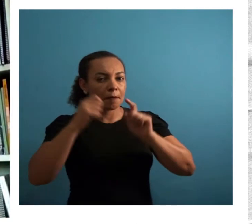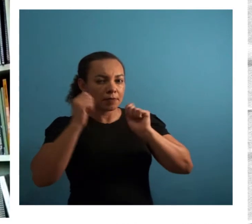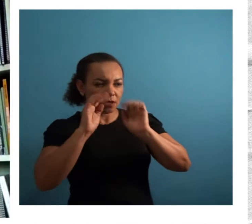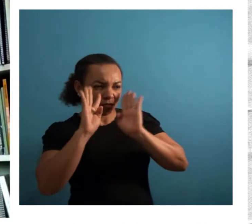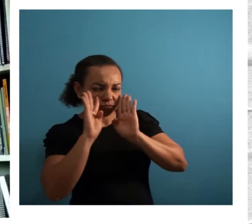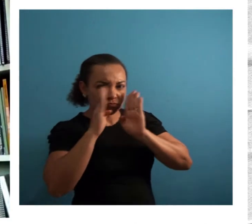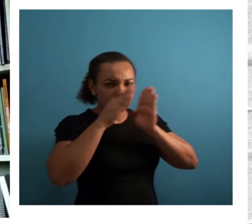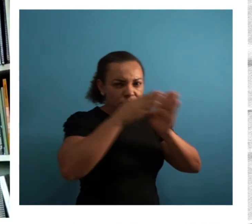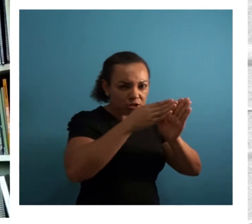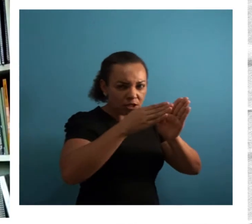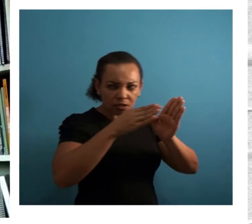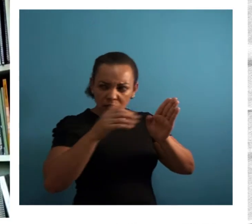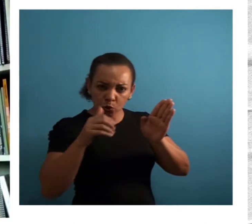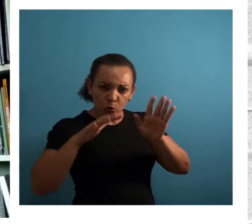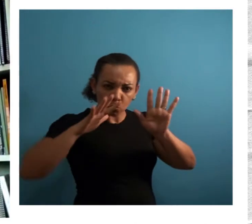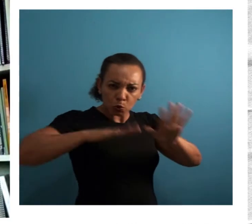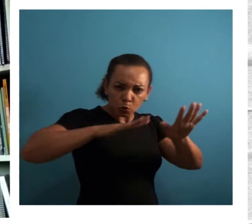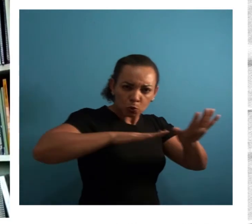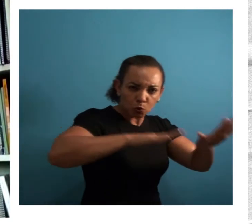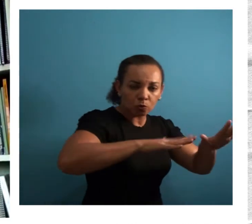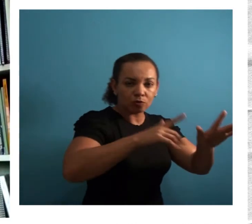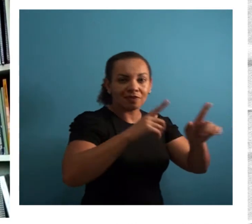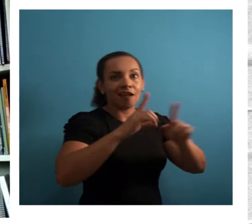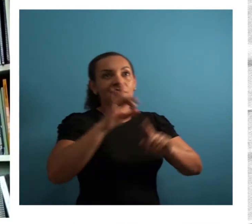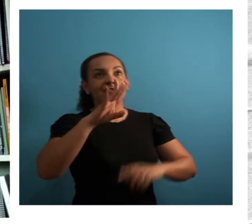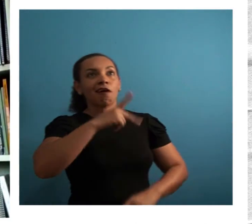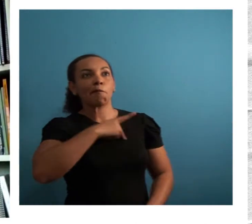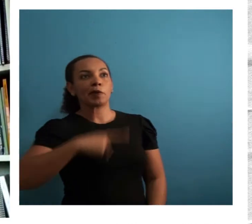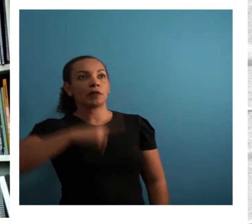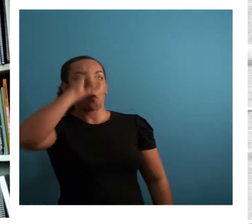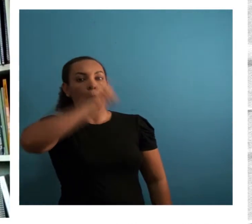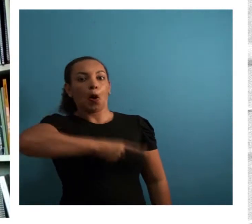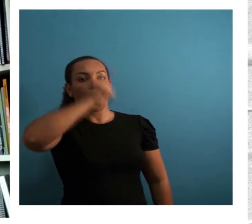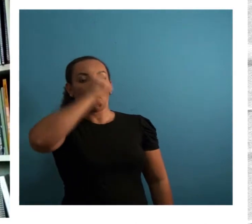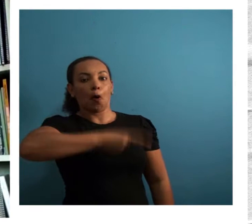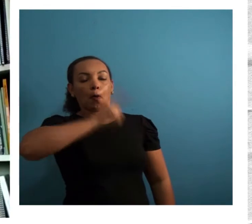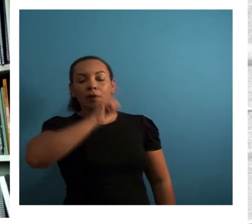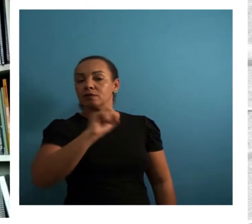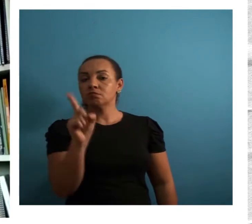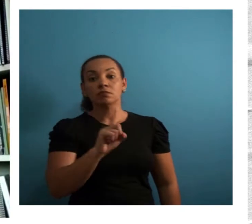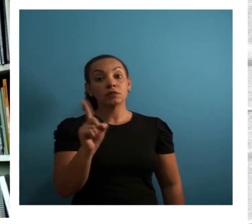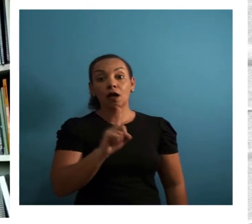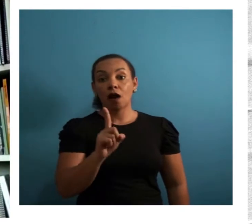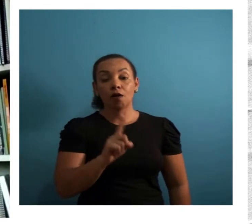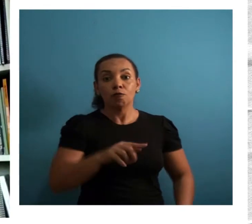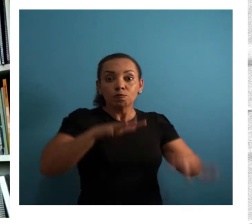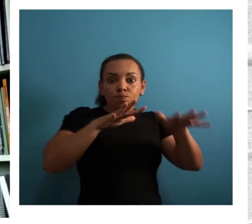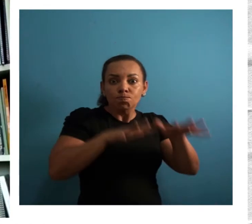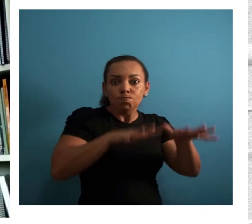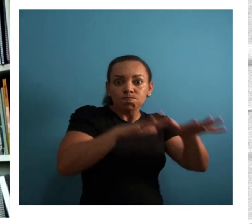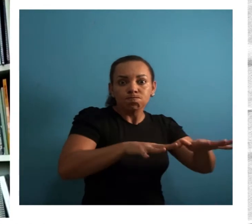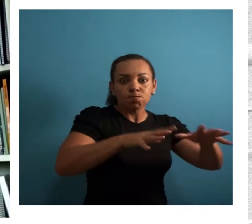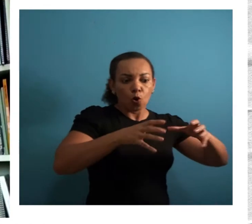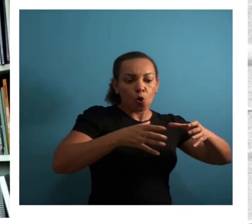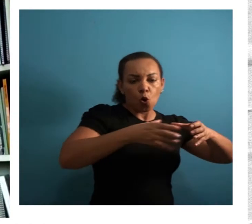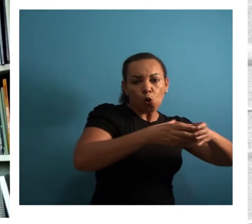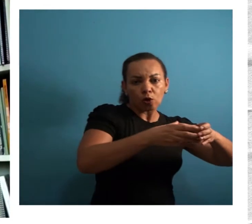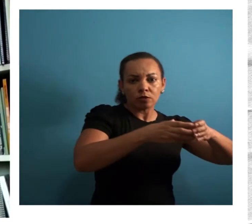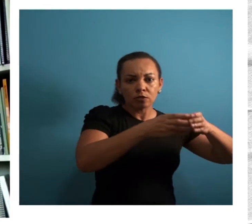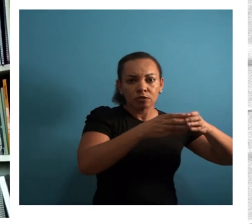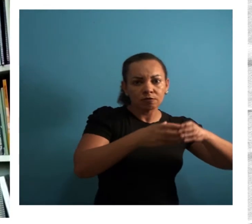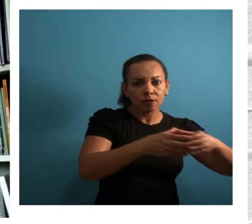coletiva e não um presidente que comanda a coletividade comandando significa